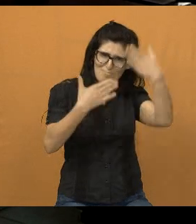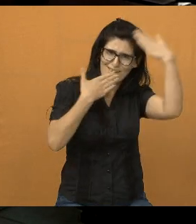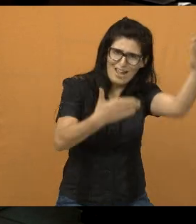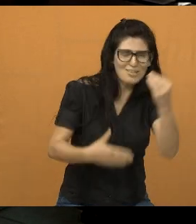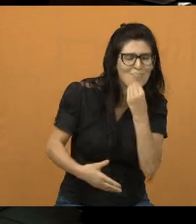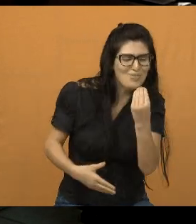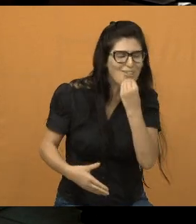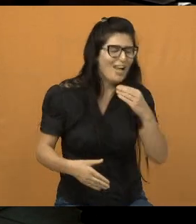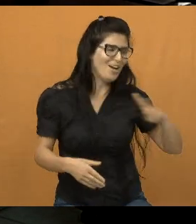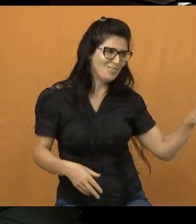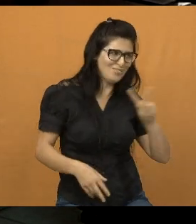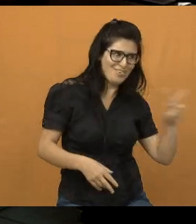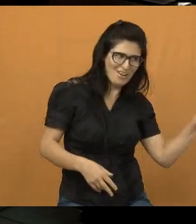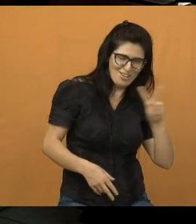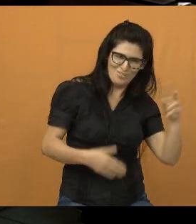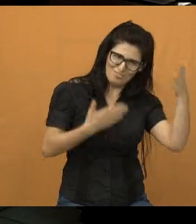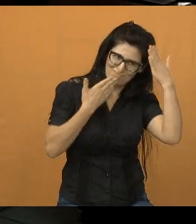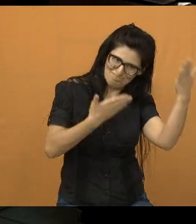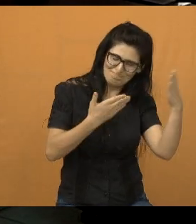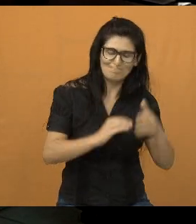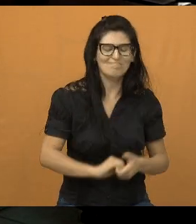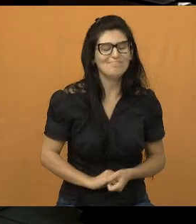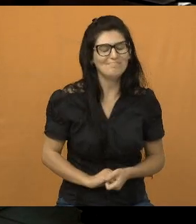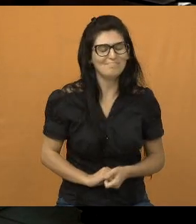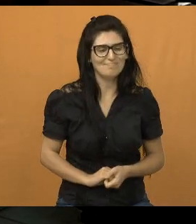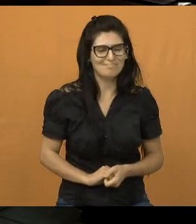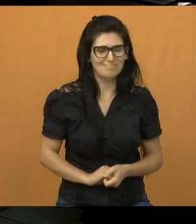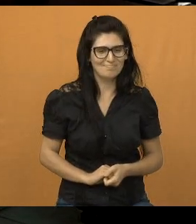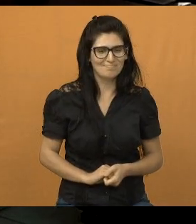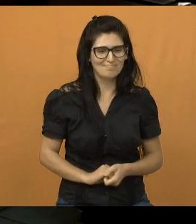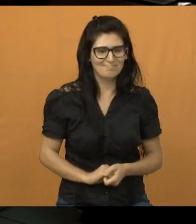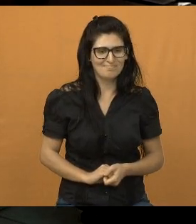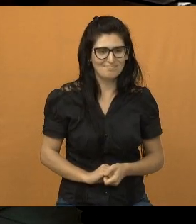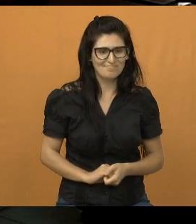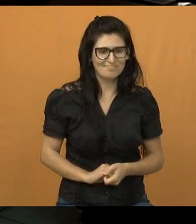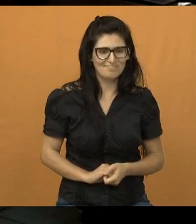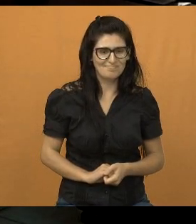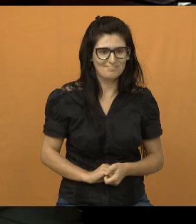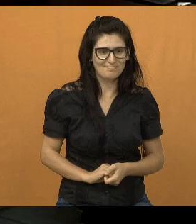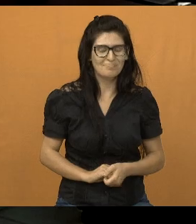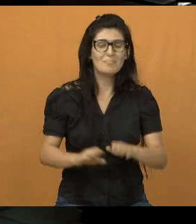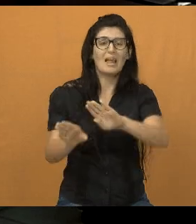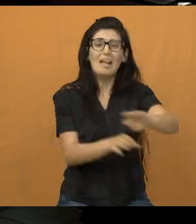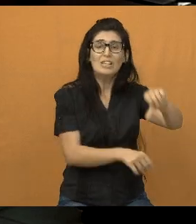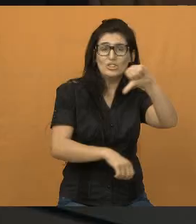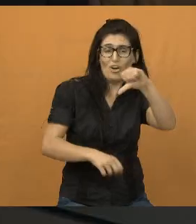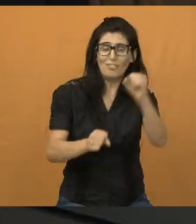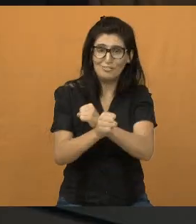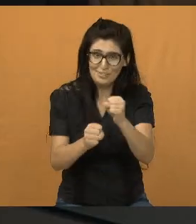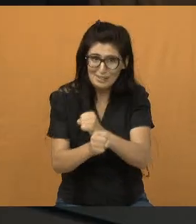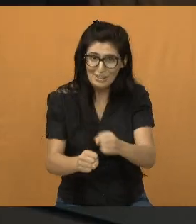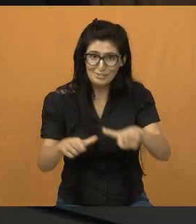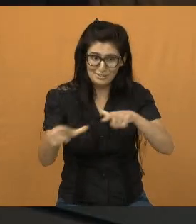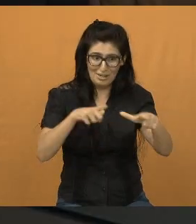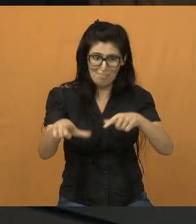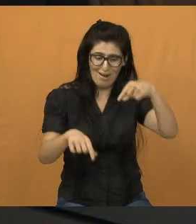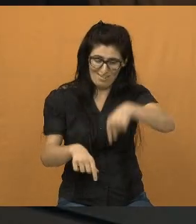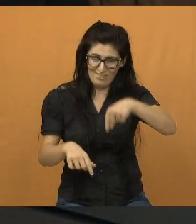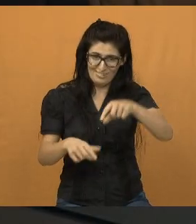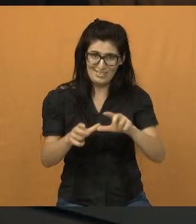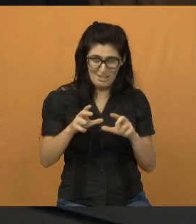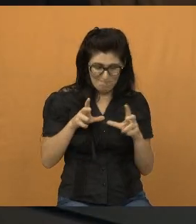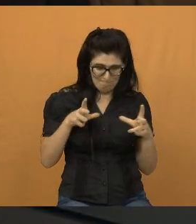o vereador nos concedeu. Tá bom. Agora, nós começamos, eu tenho 9 anos que estou aqui na Câmara Municipal, 3